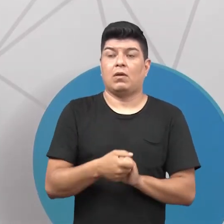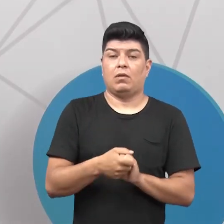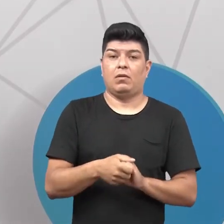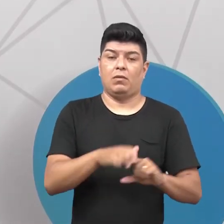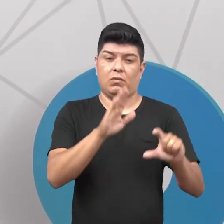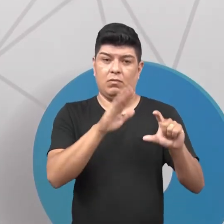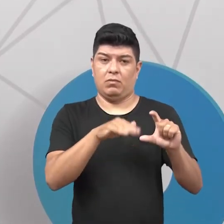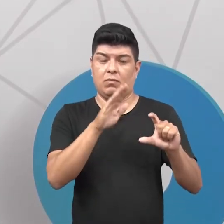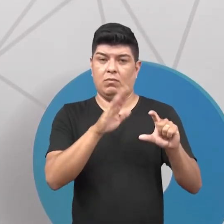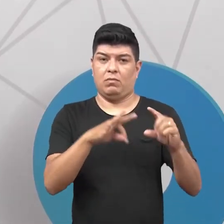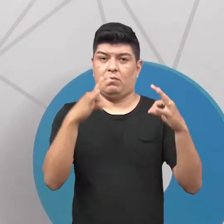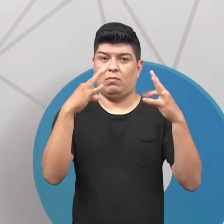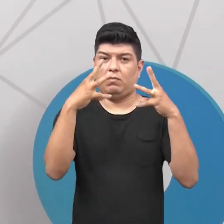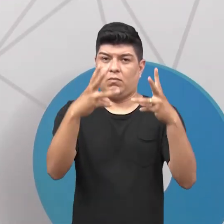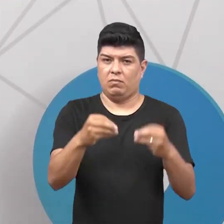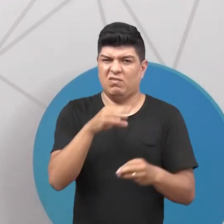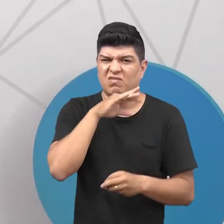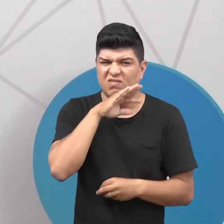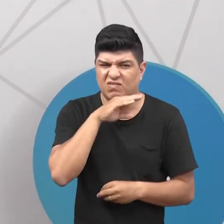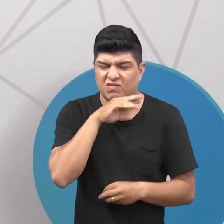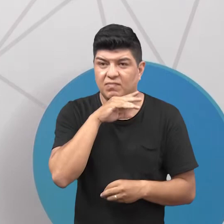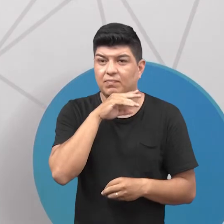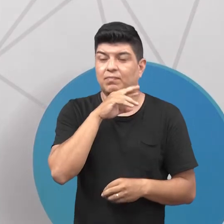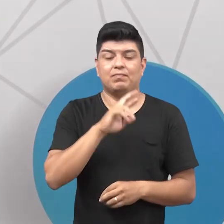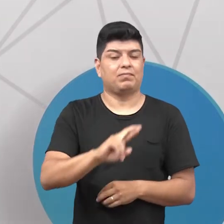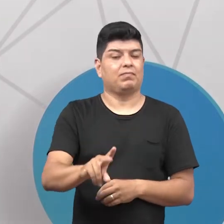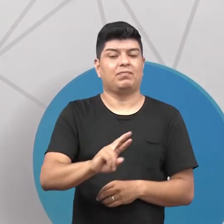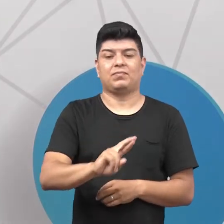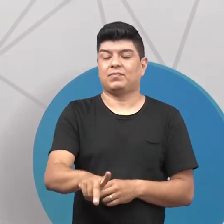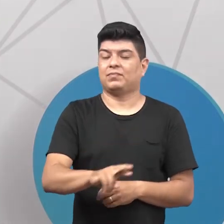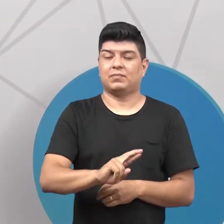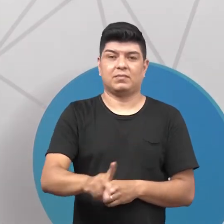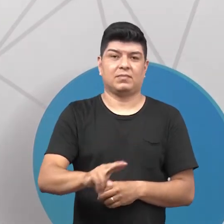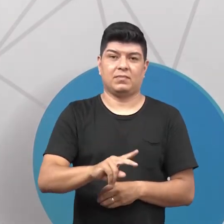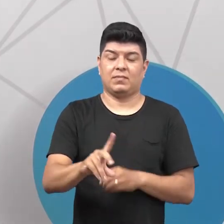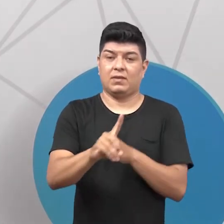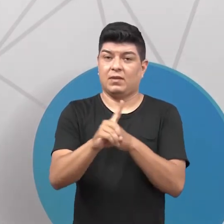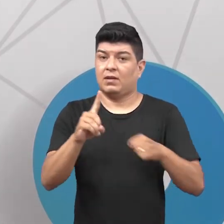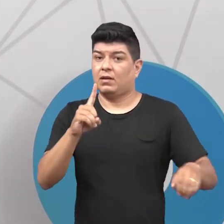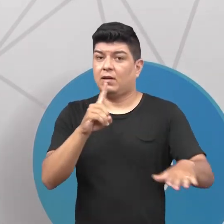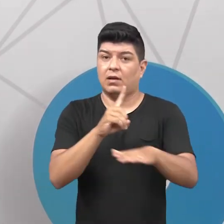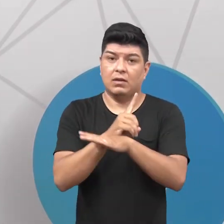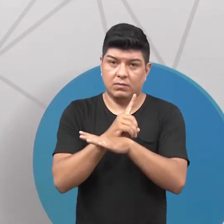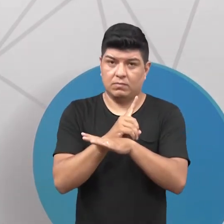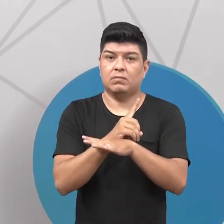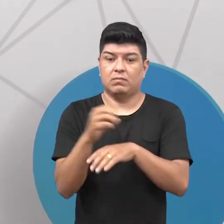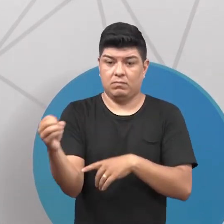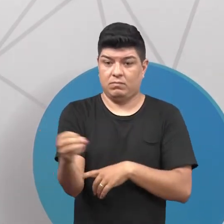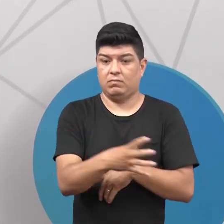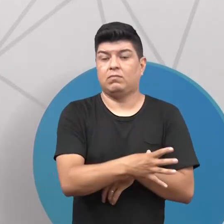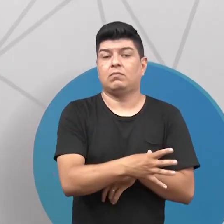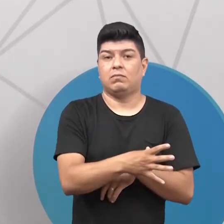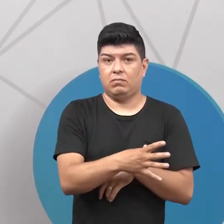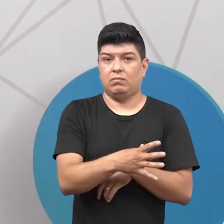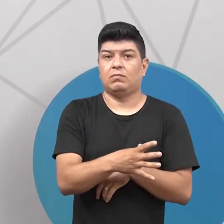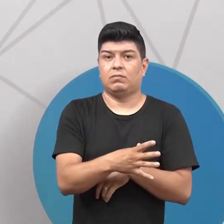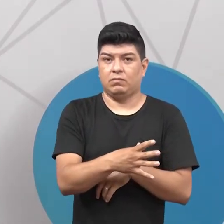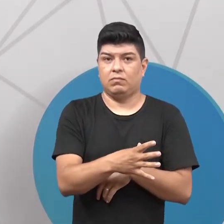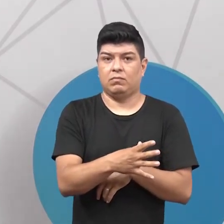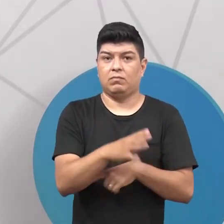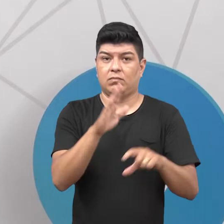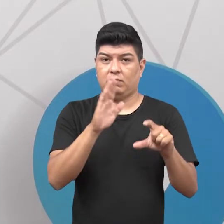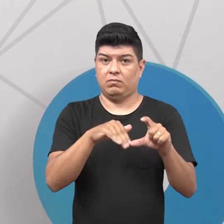de tudo, ele é muito ruim? De jeito nenhum. Na sociedade moderna também nós temos os nossos mitos, como